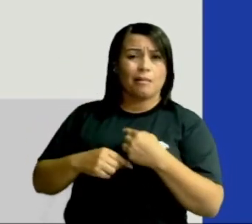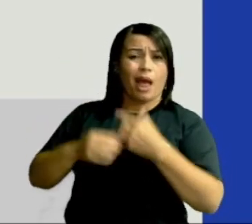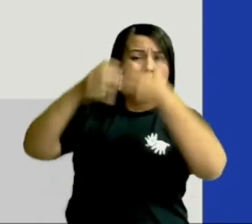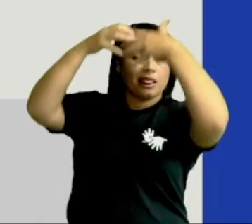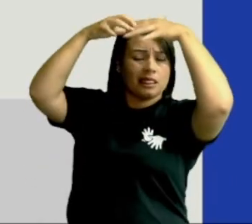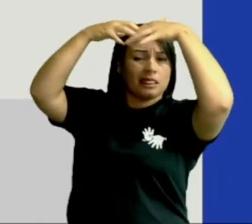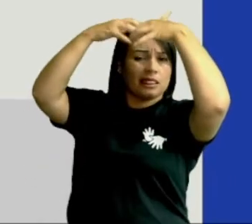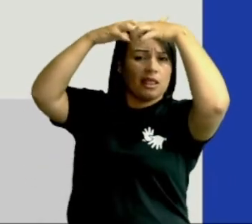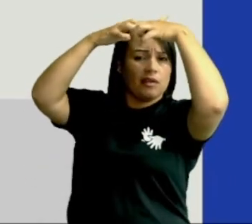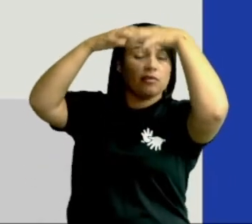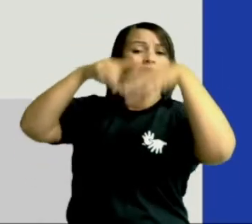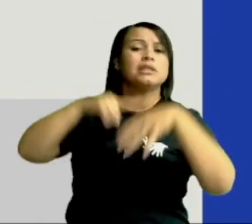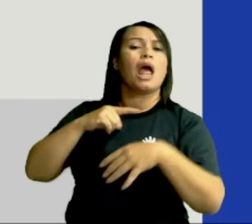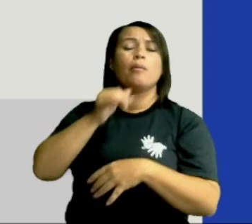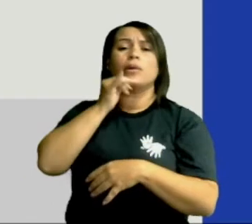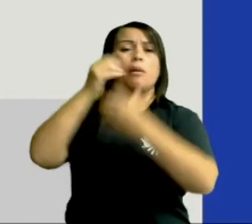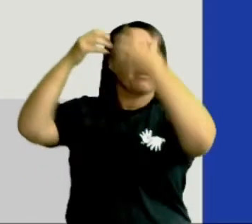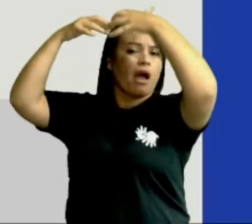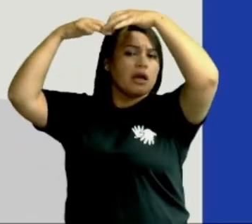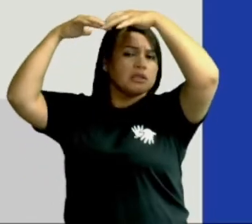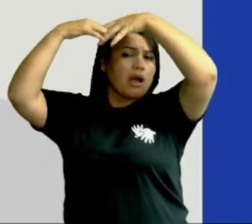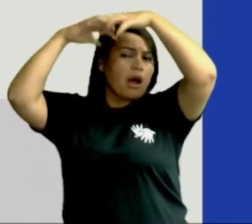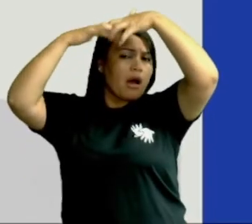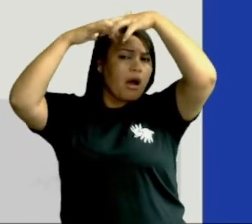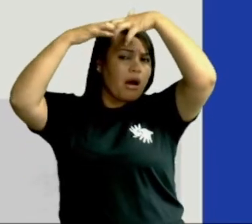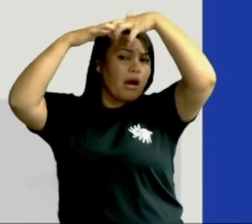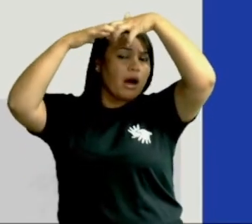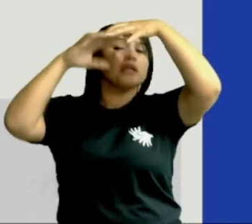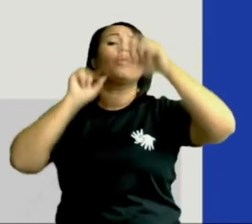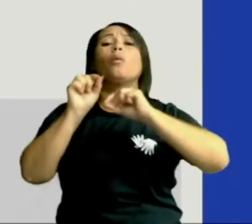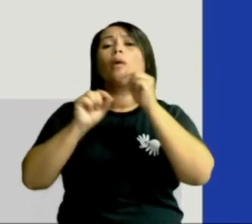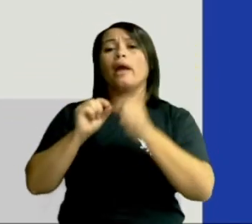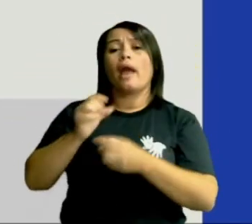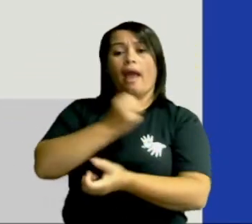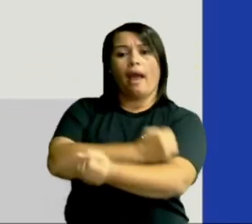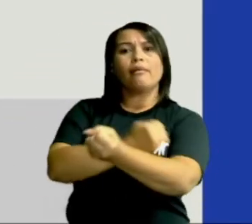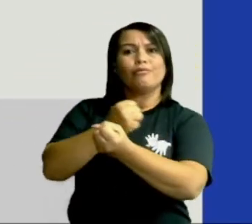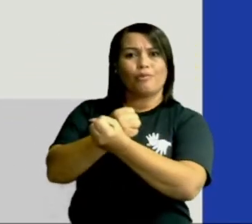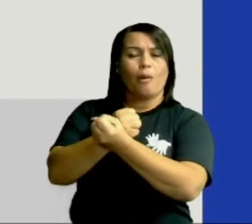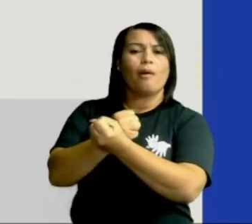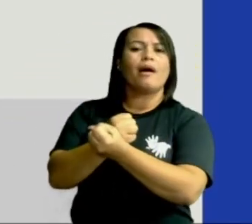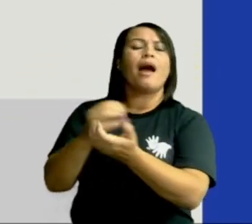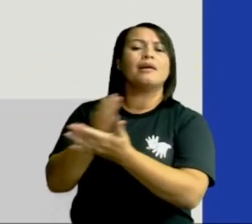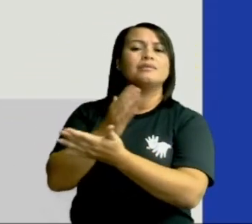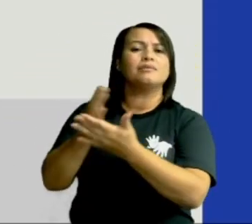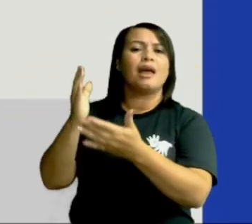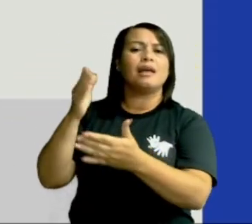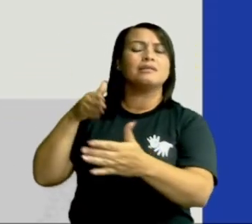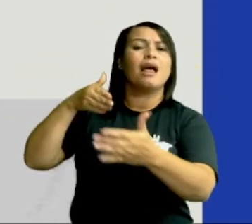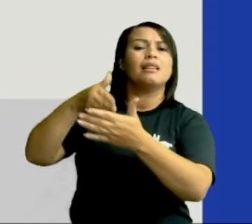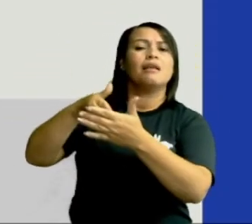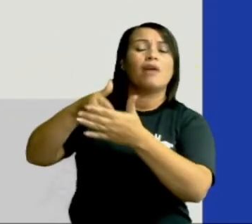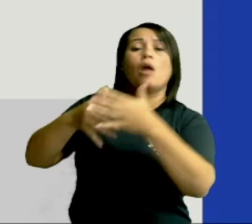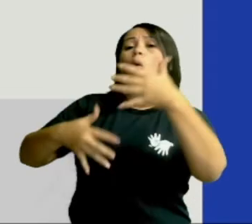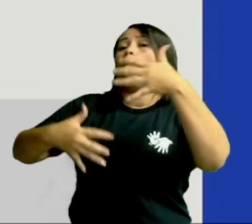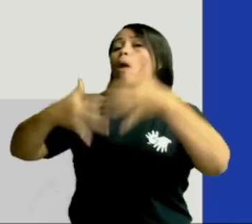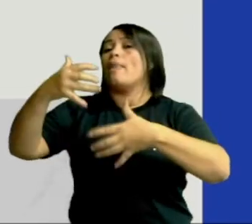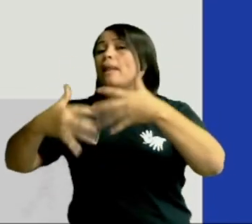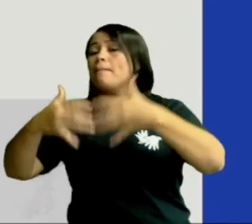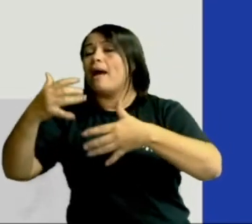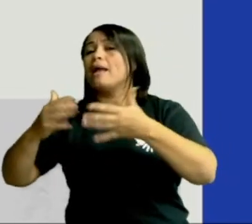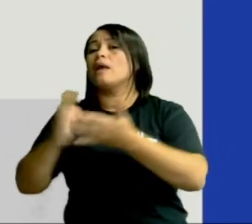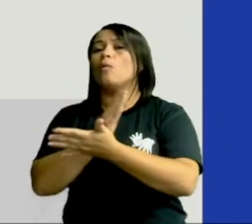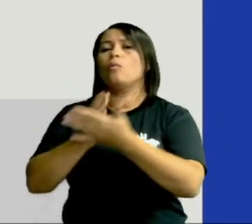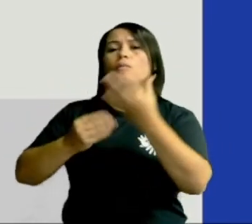existem entre um neurônio e outro. Então, a droga interfere na transmissão de